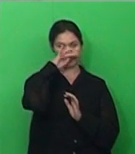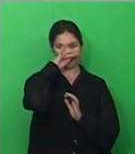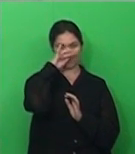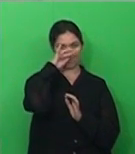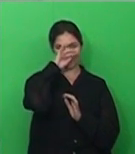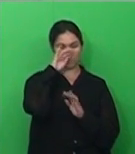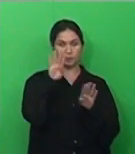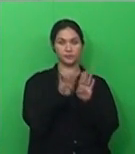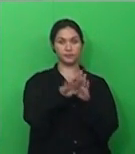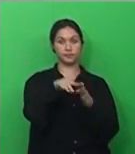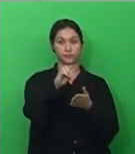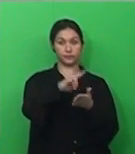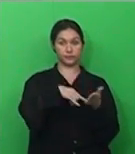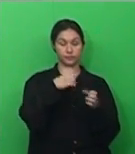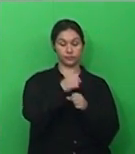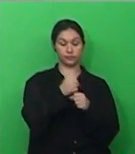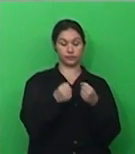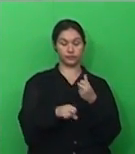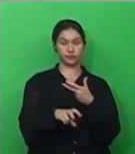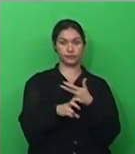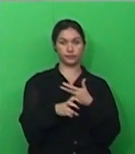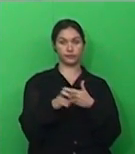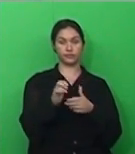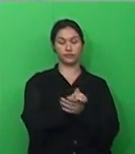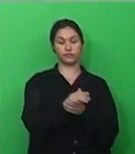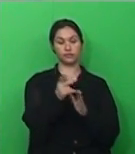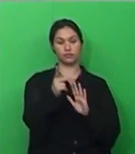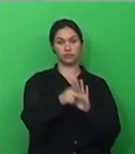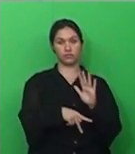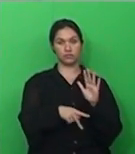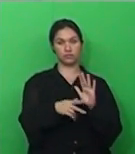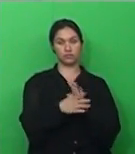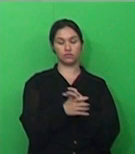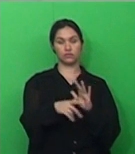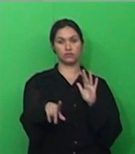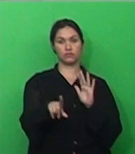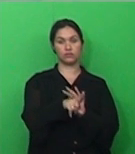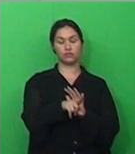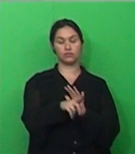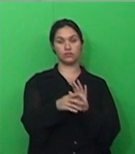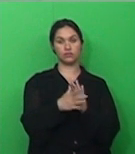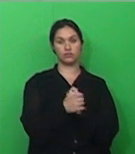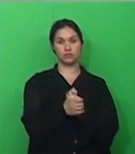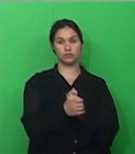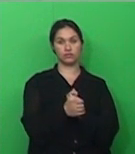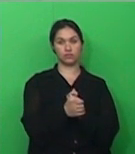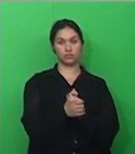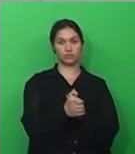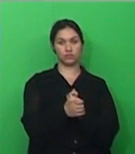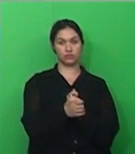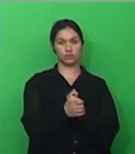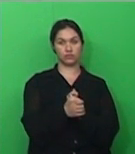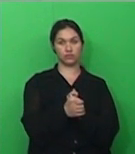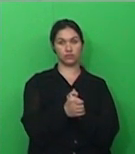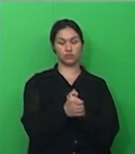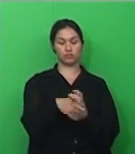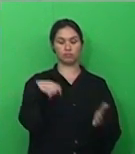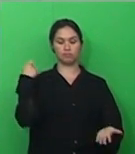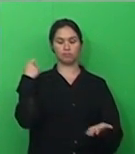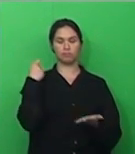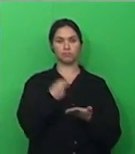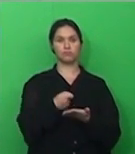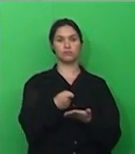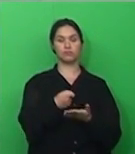do Executivo. Então, o projeto, né, de lei PL 072 estava assim redigido, no seu artigo 1º, todos